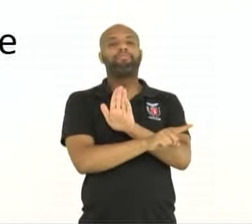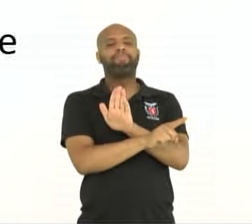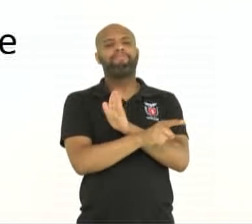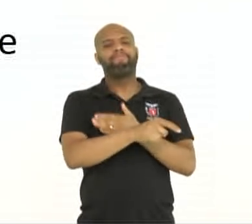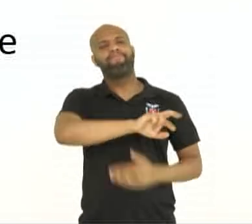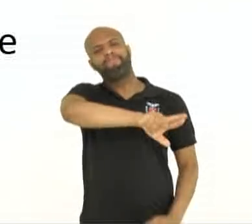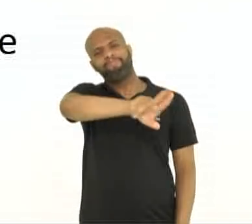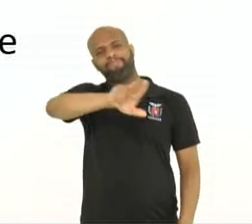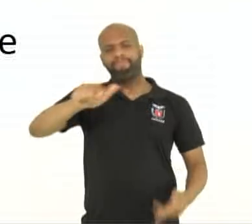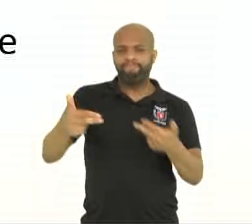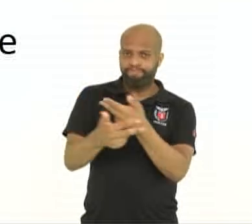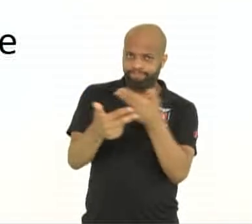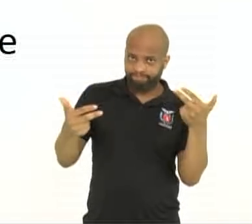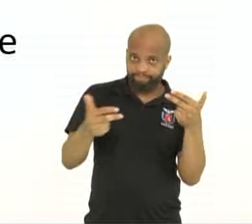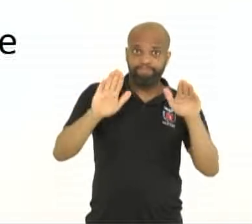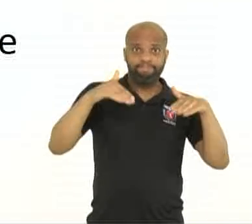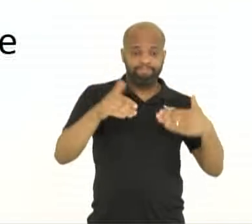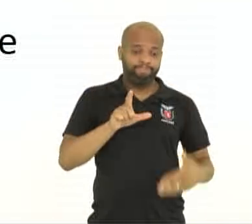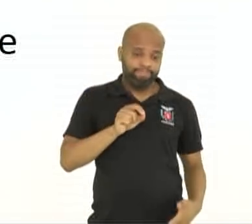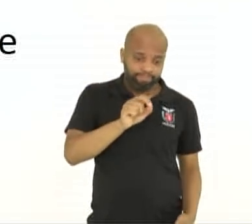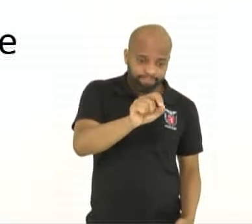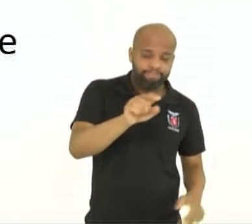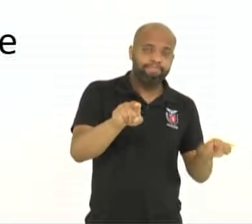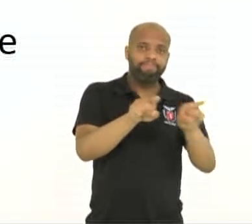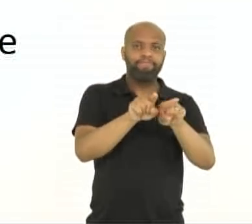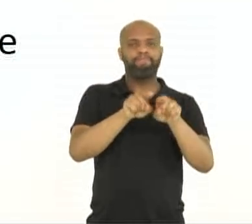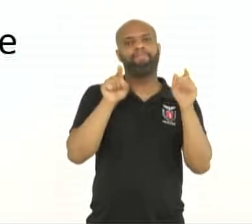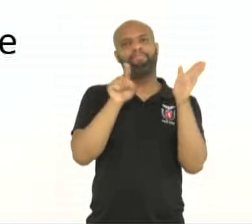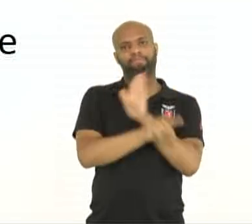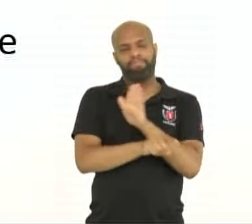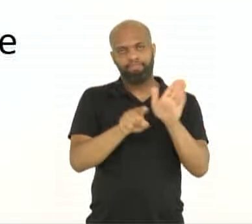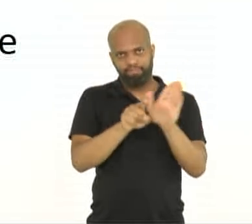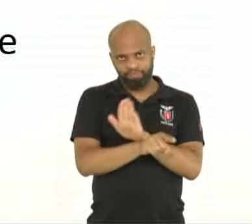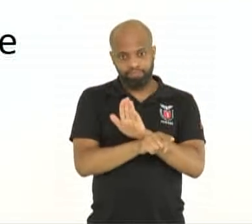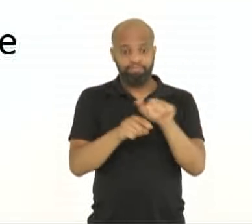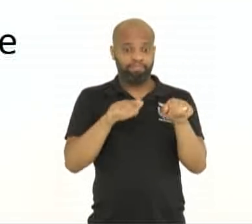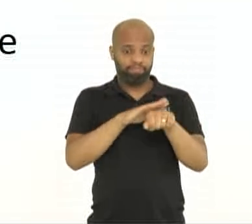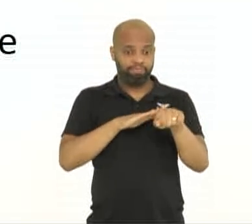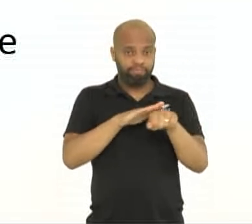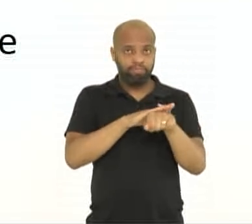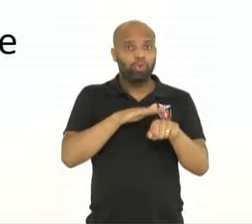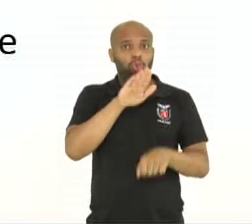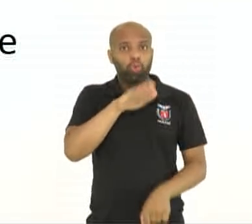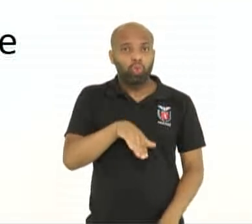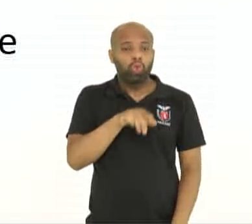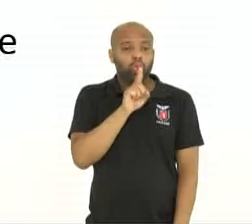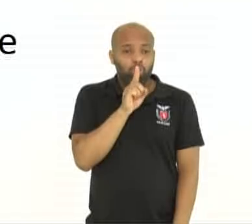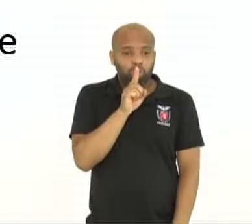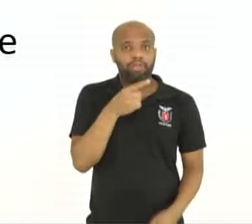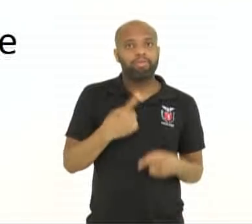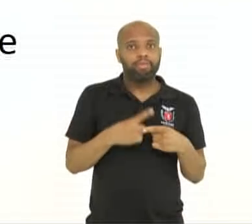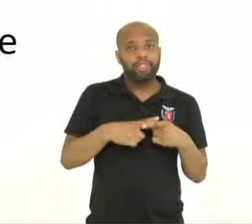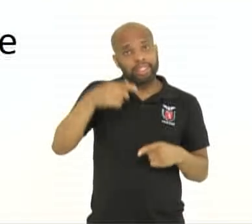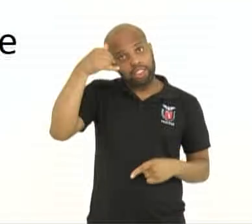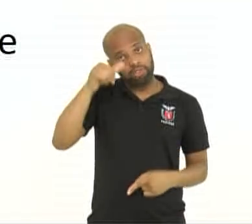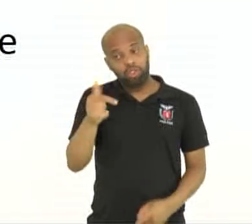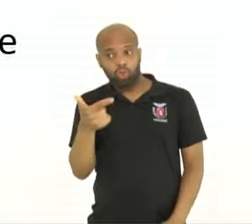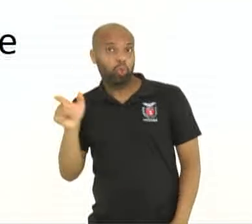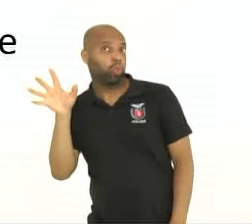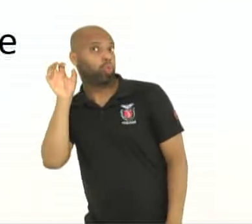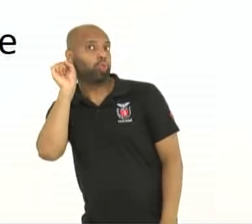de coisas, e elas também perguntavam para ele. Conversavam baixinho para os outros não